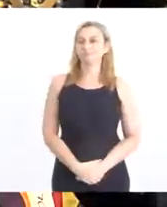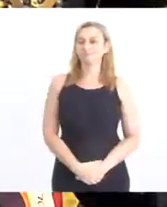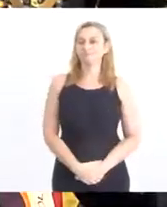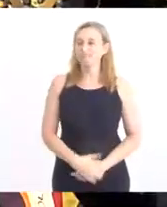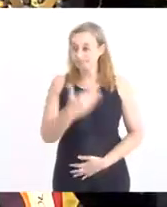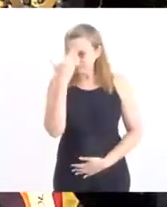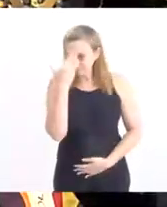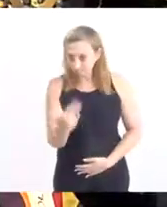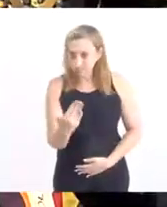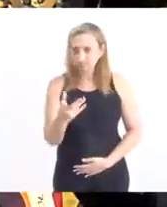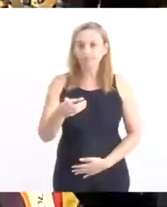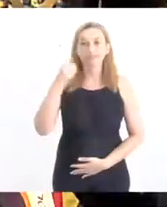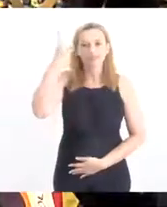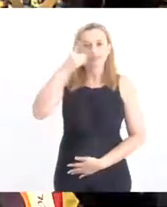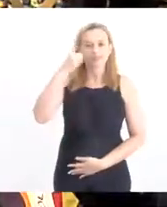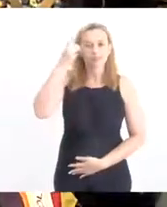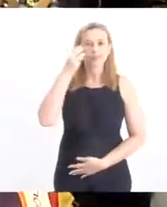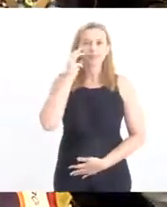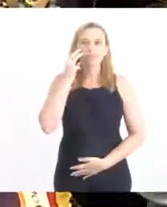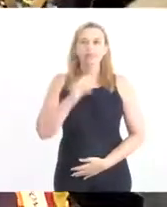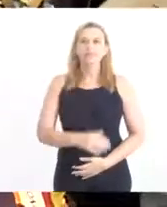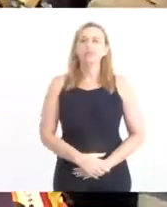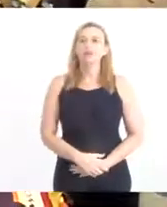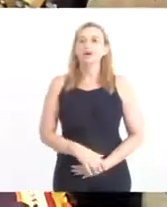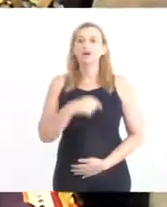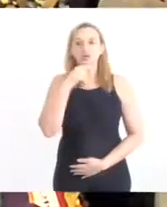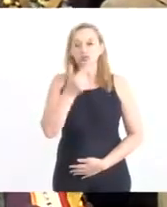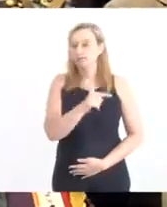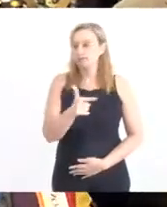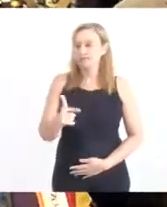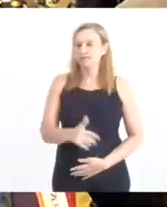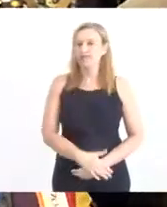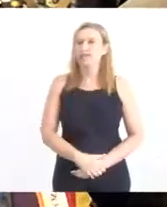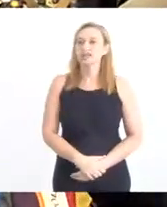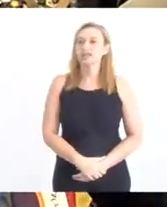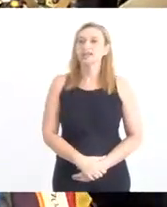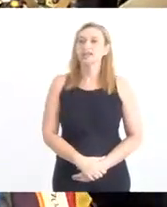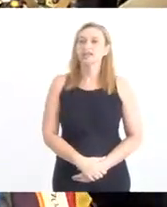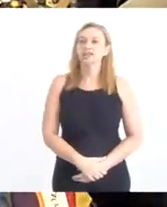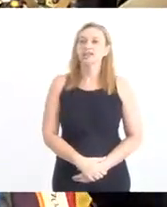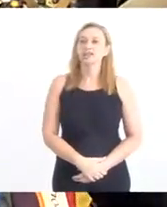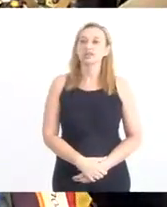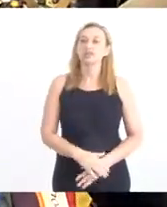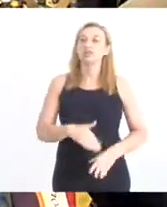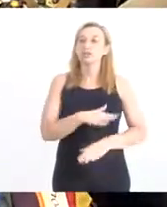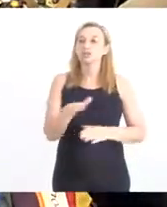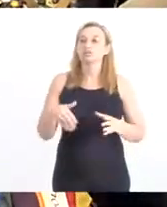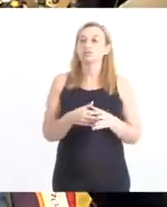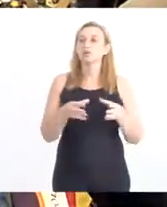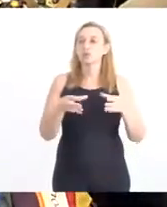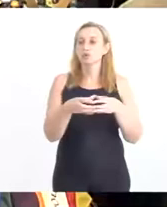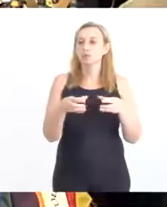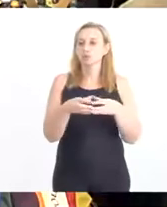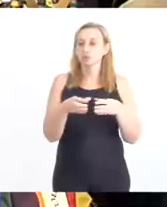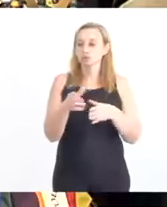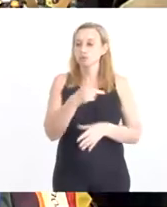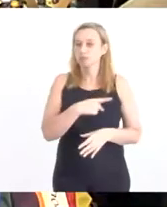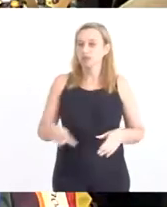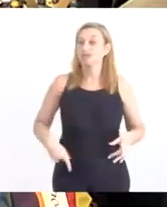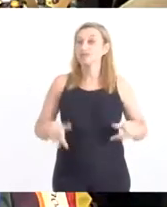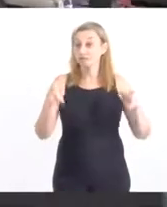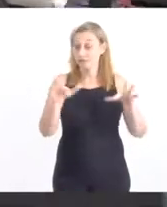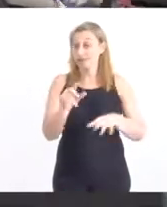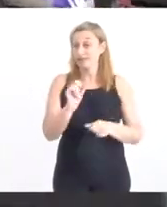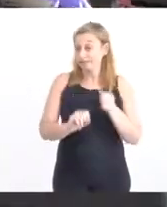é muito obrigado a Deputado waldeck Carneiro Sem dúvida nenhuma os suplentes de todas as comissões fazem